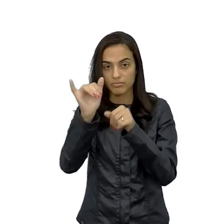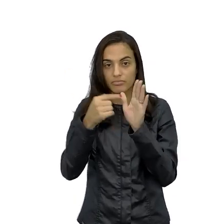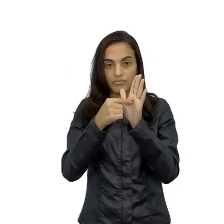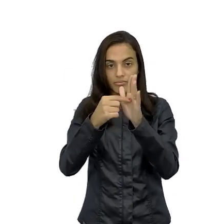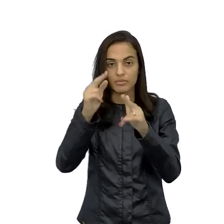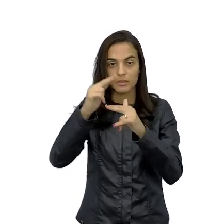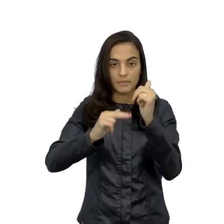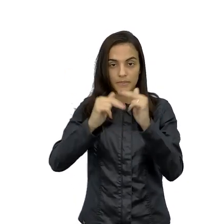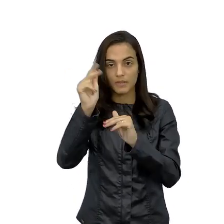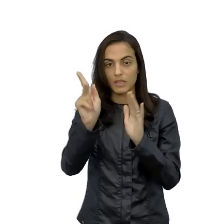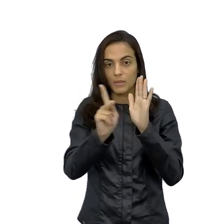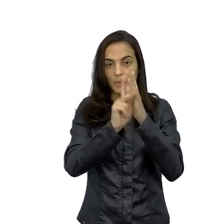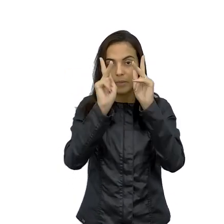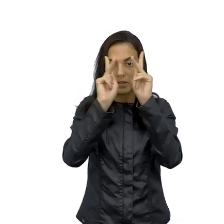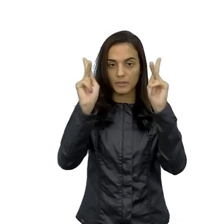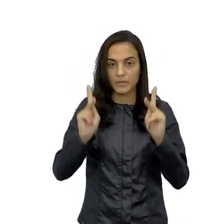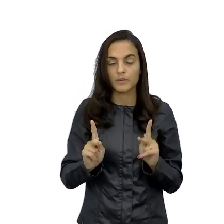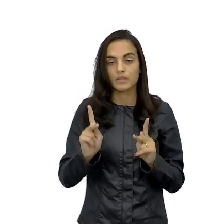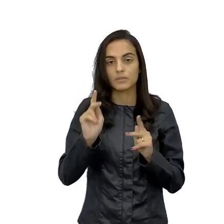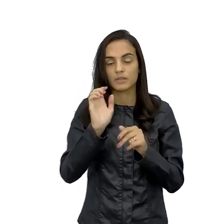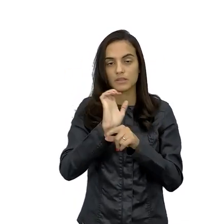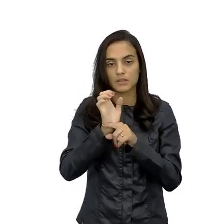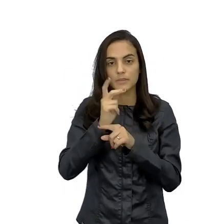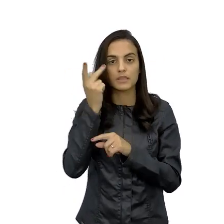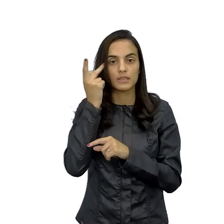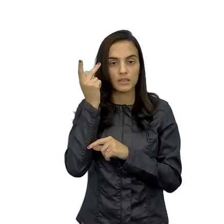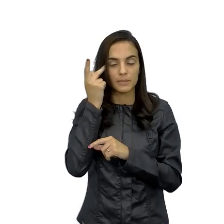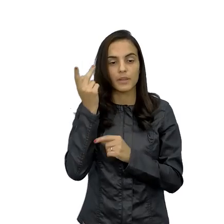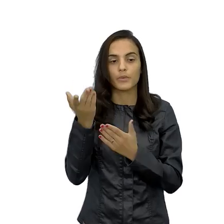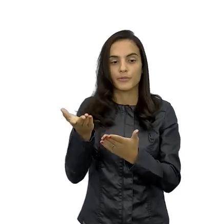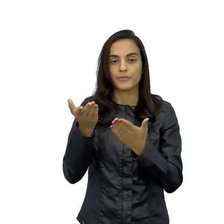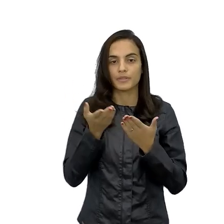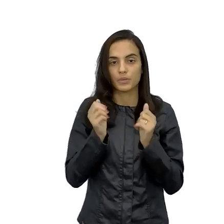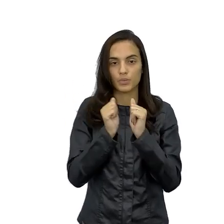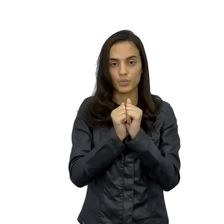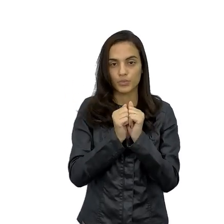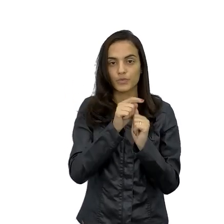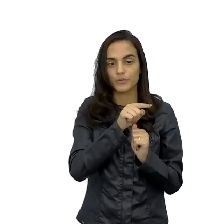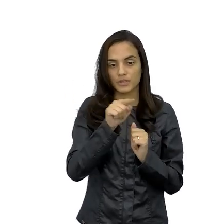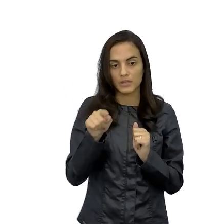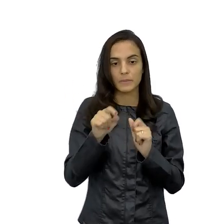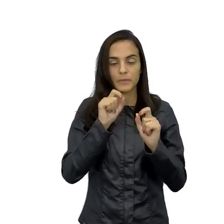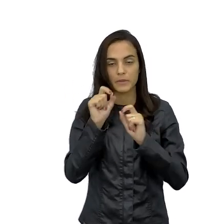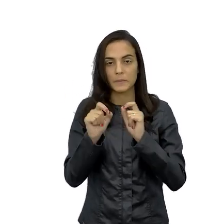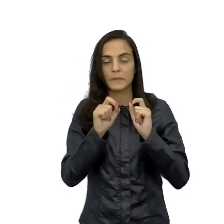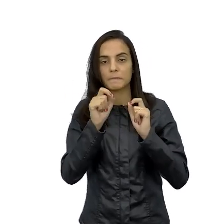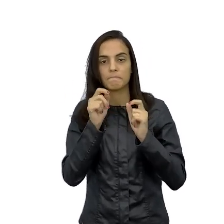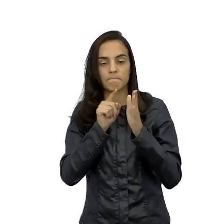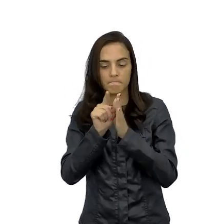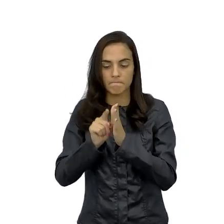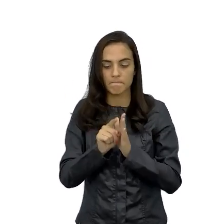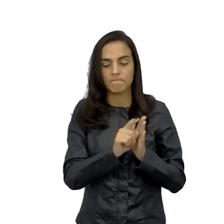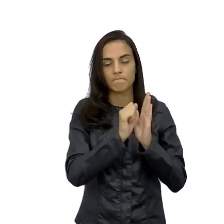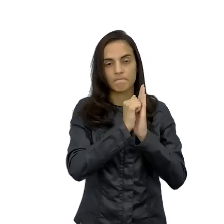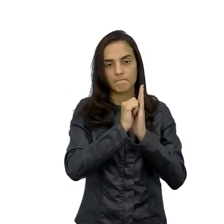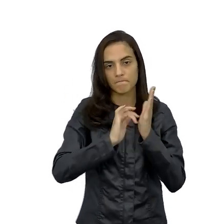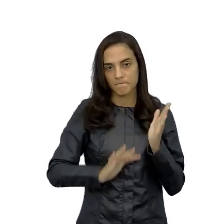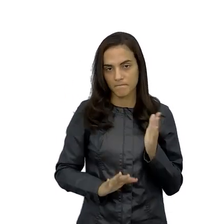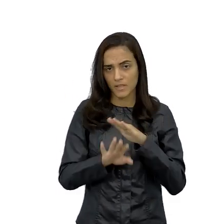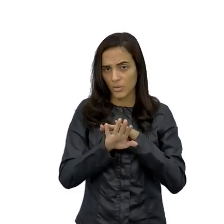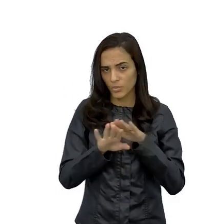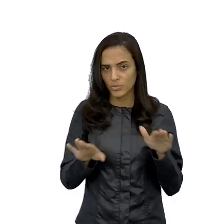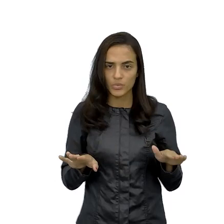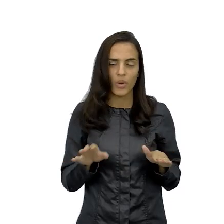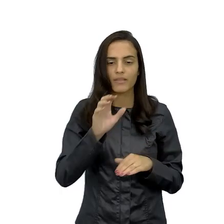ferramentas da própria plataforma São Paulo, convidando vocês junto conosco para fazer uma análise das atividades, não só